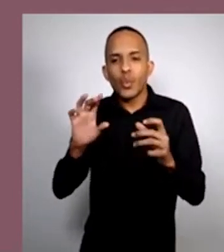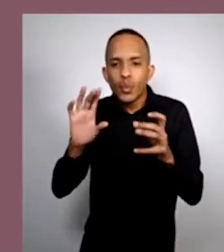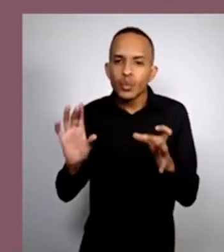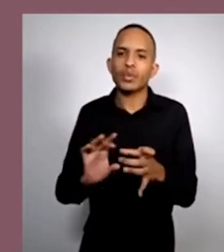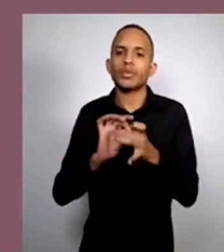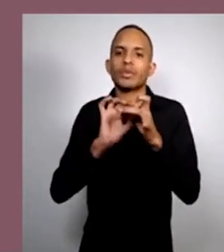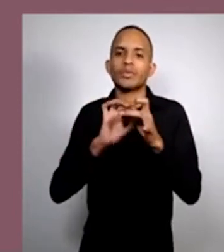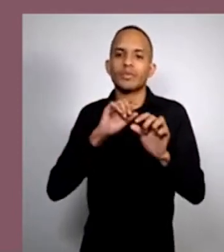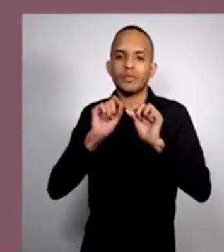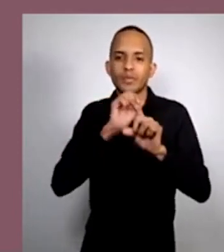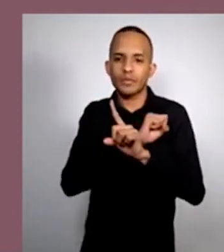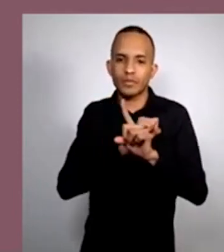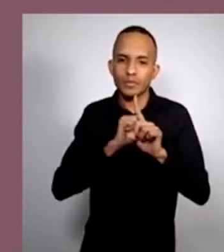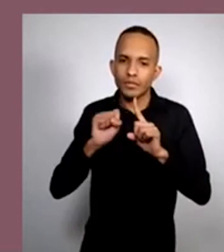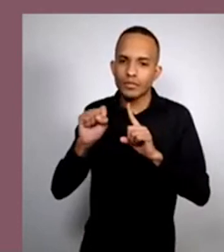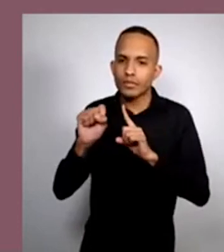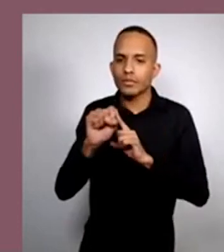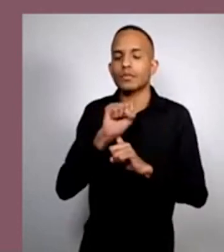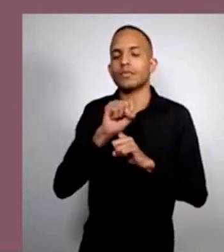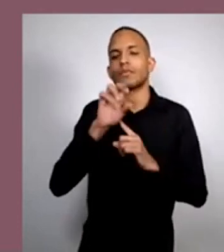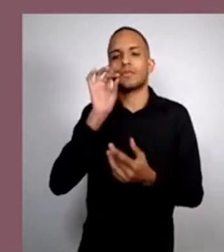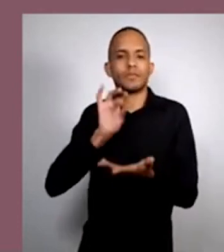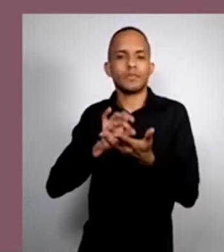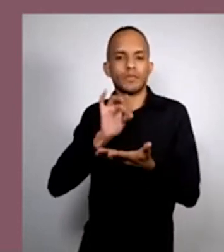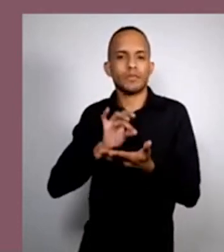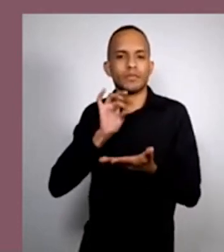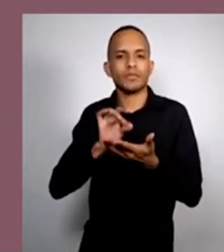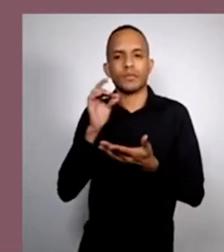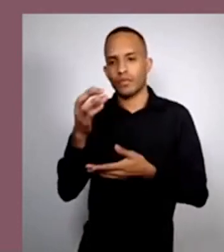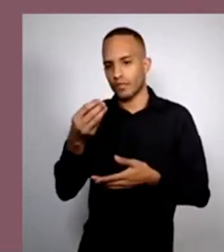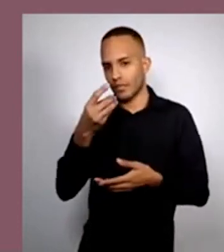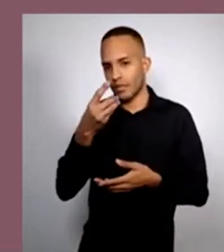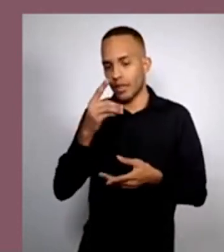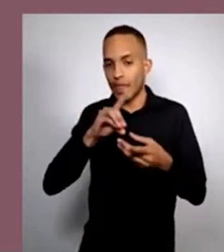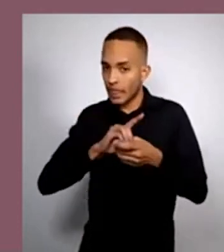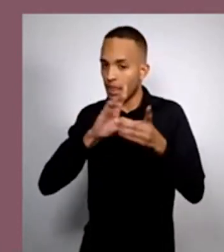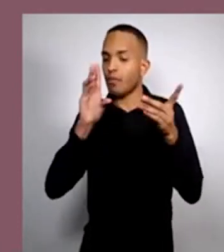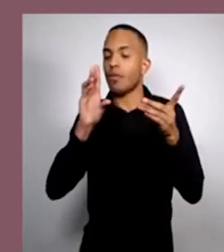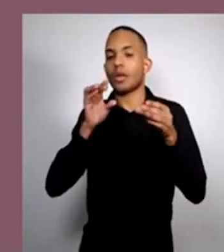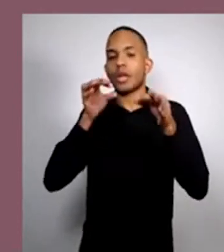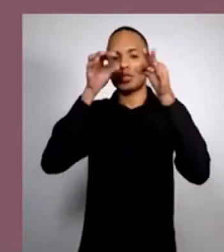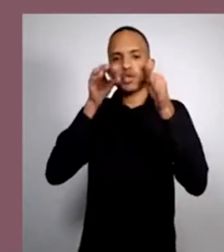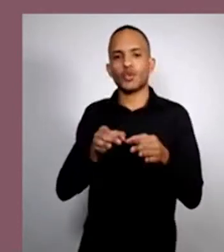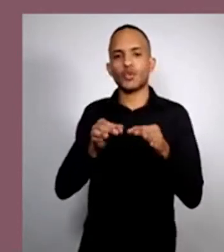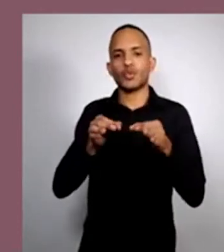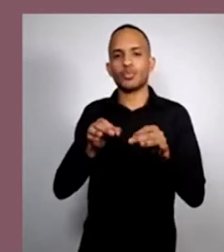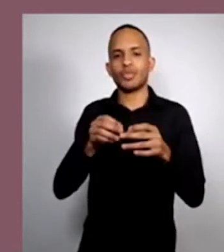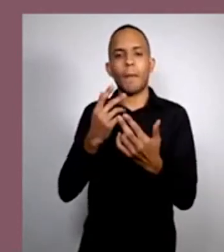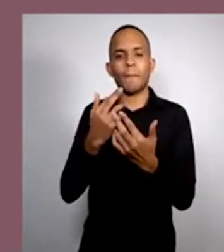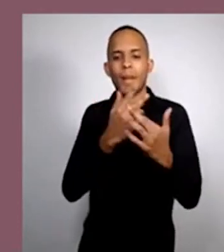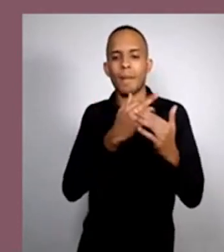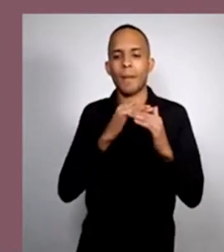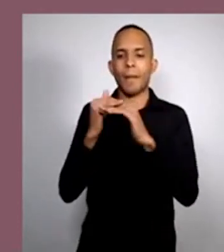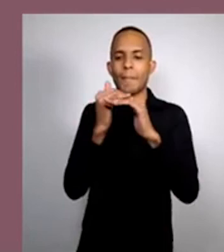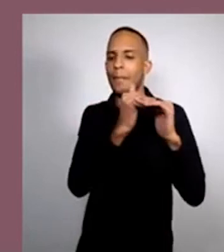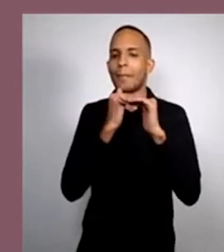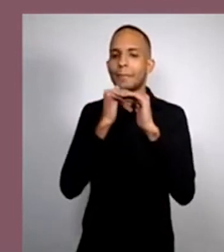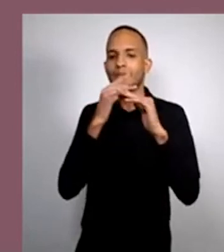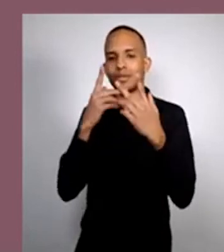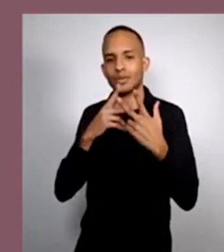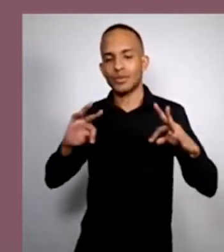uma sociedade verdadeiramente democrática e justa, igualmente justa para